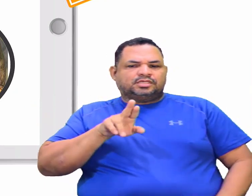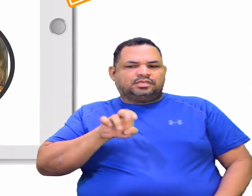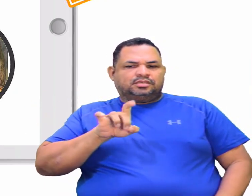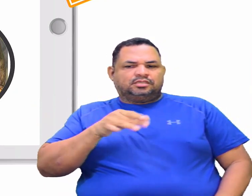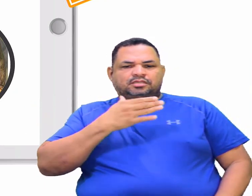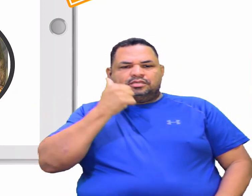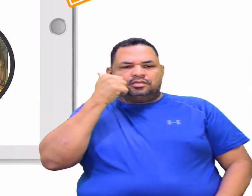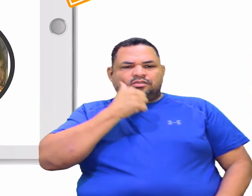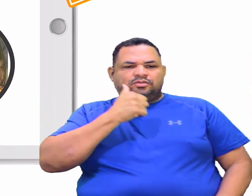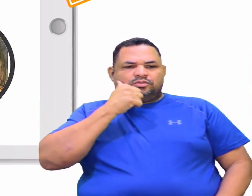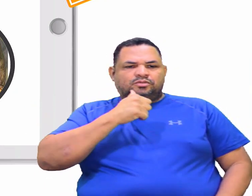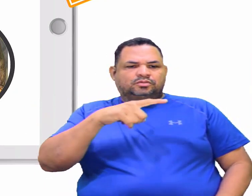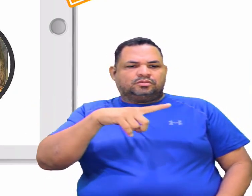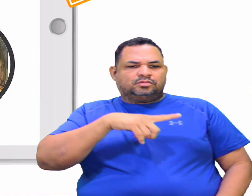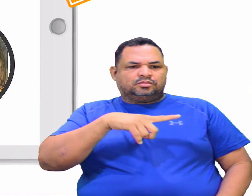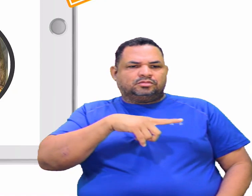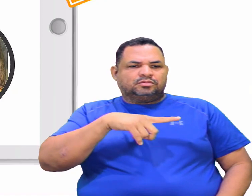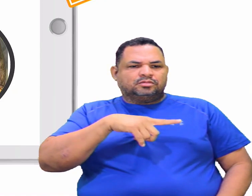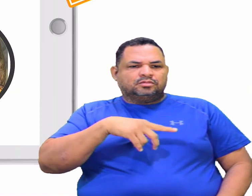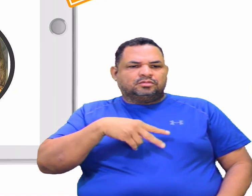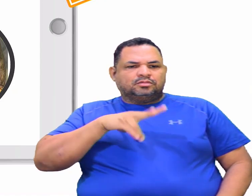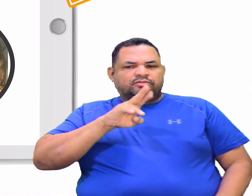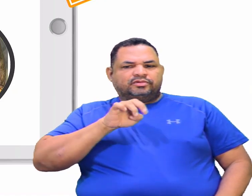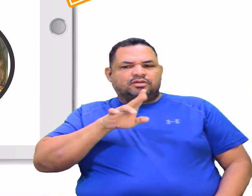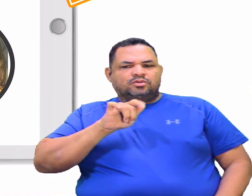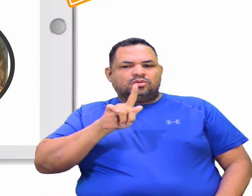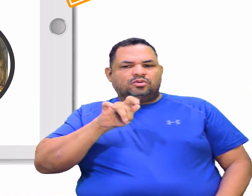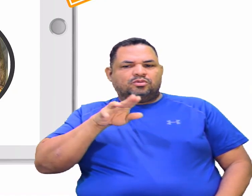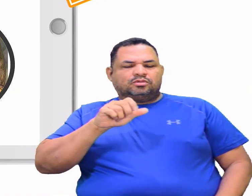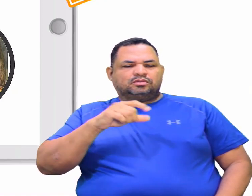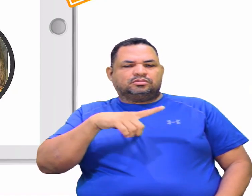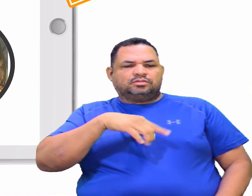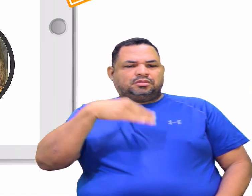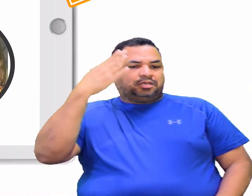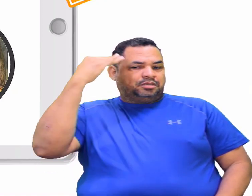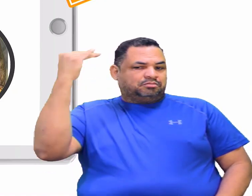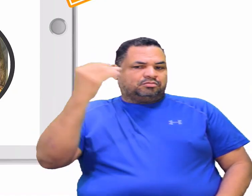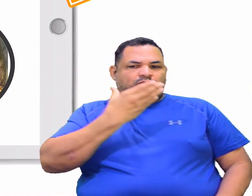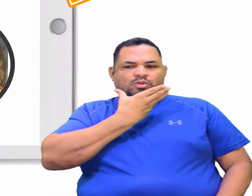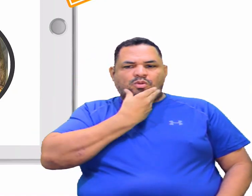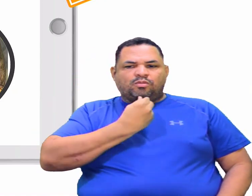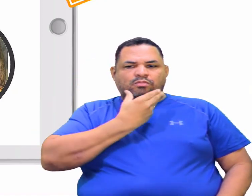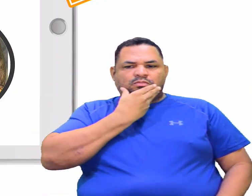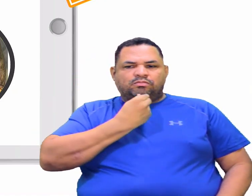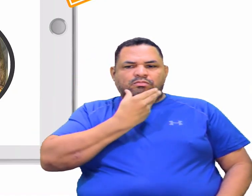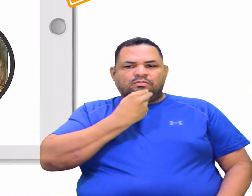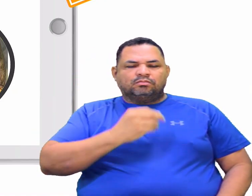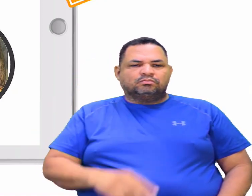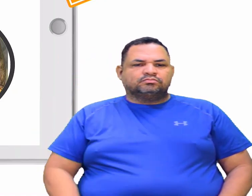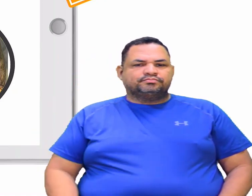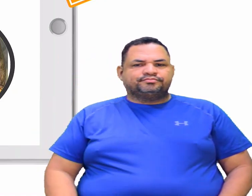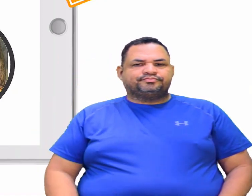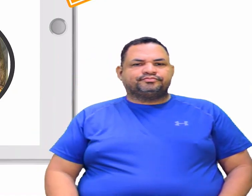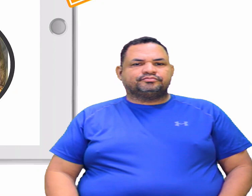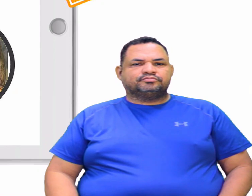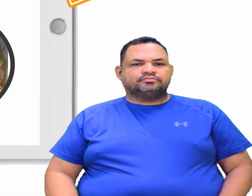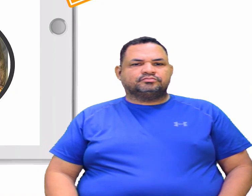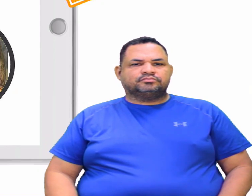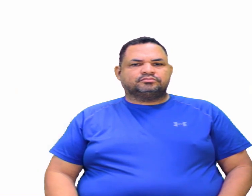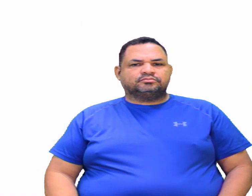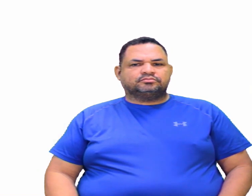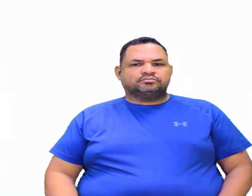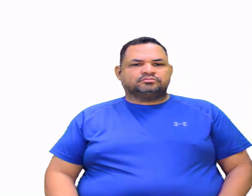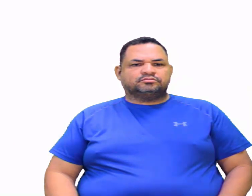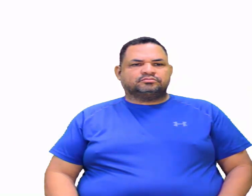e tem o célebre van aqui também então vamos ver aqui que que a gente